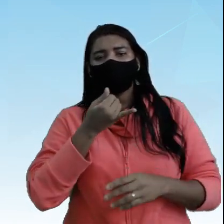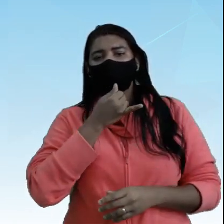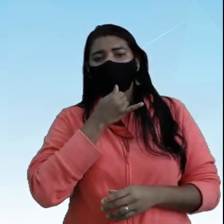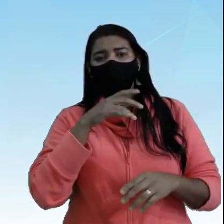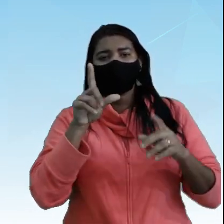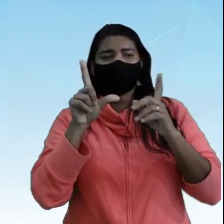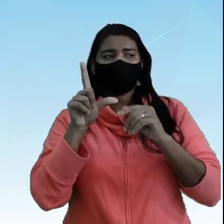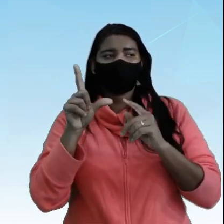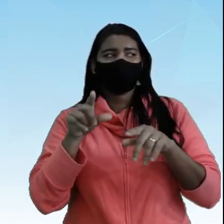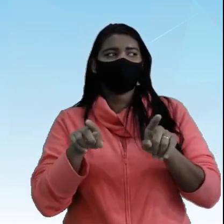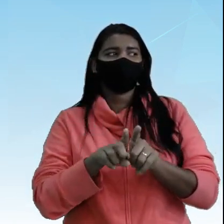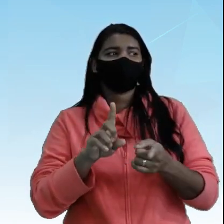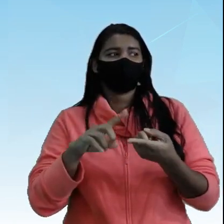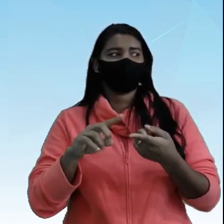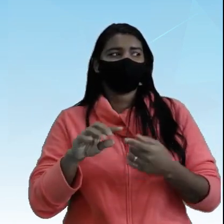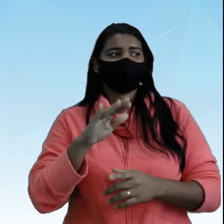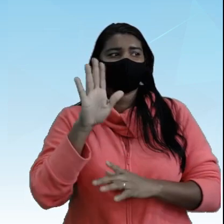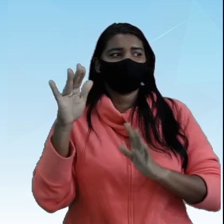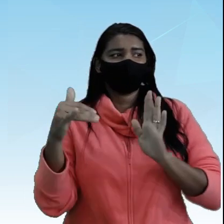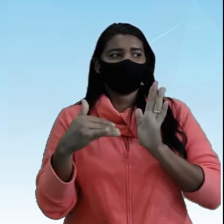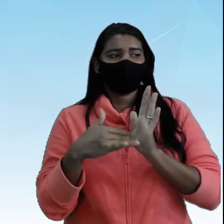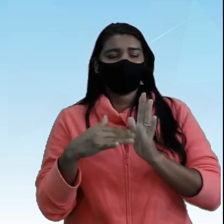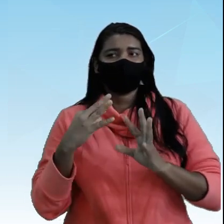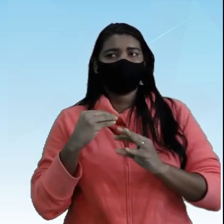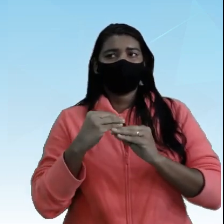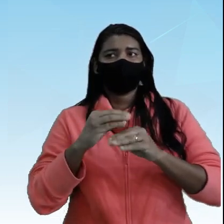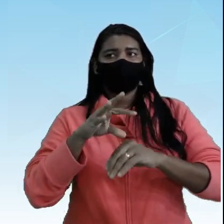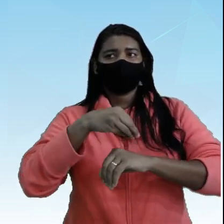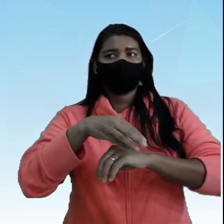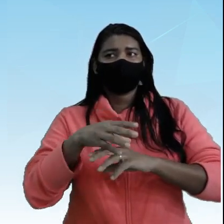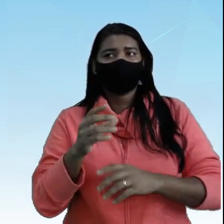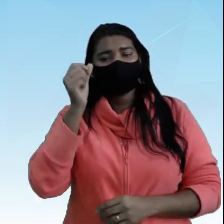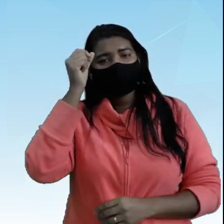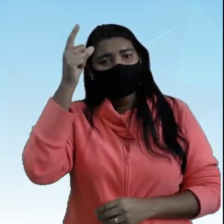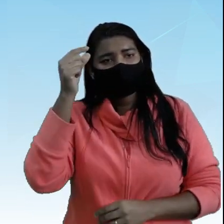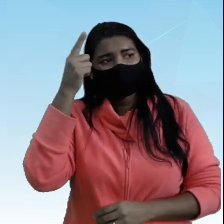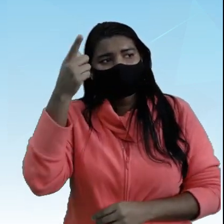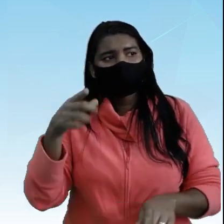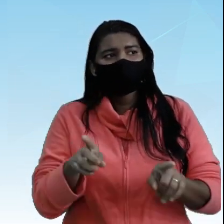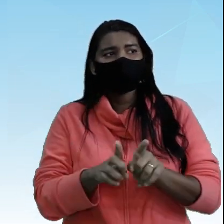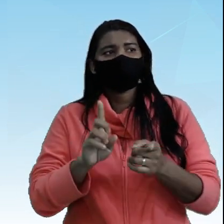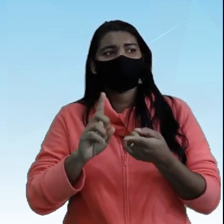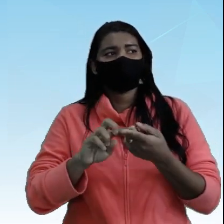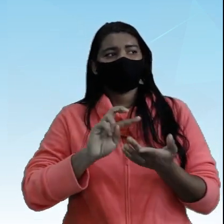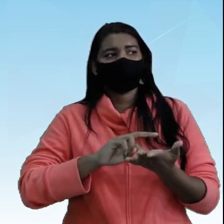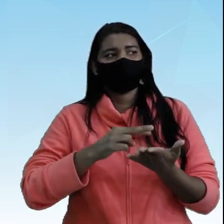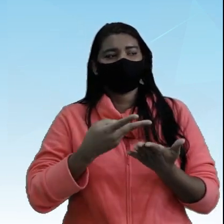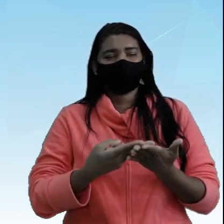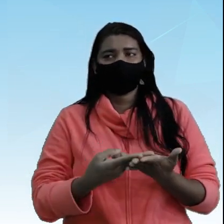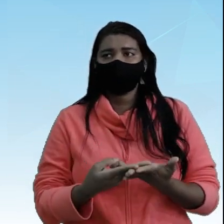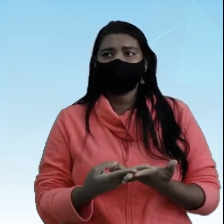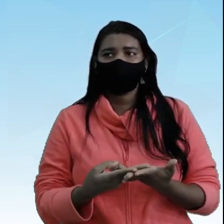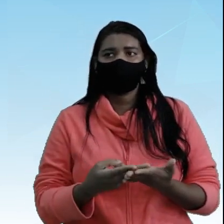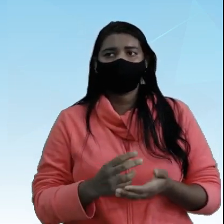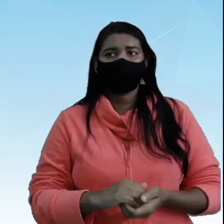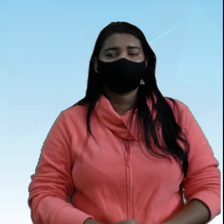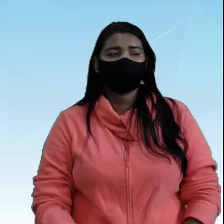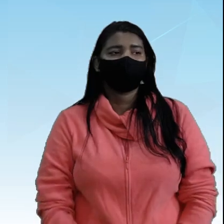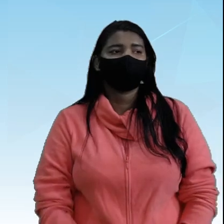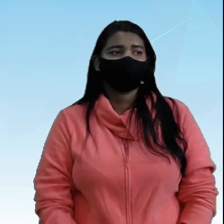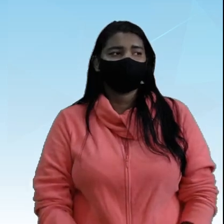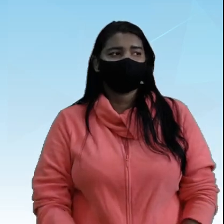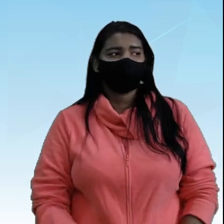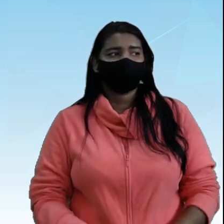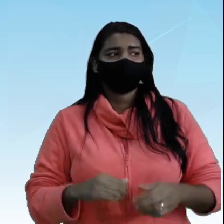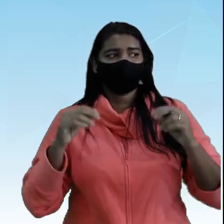letras trêmulas, tudo isso transmite uma ideia, permite interpretar uma ideia.